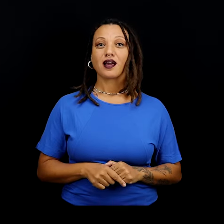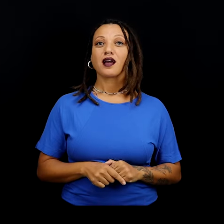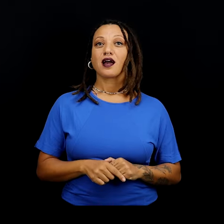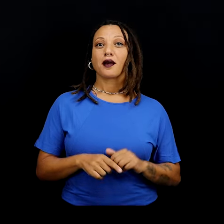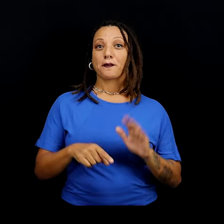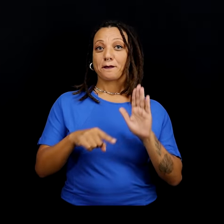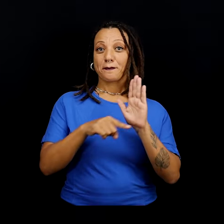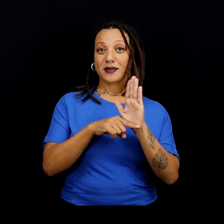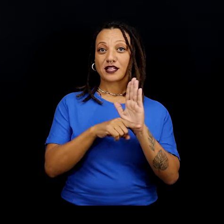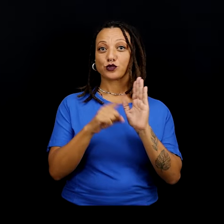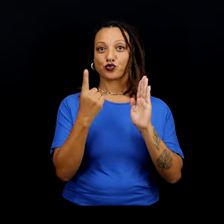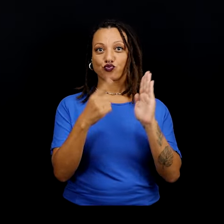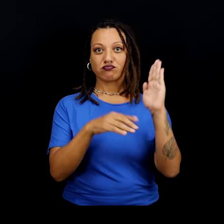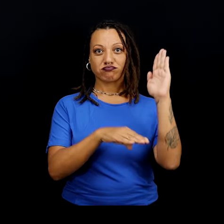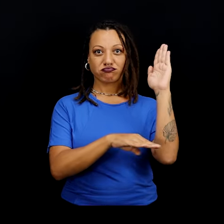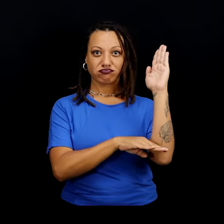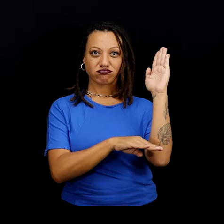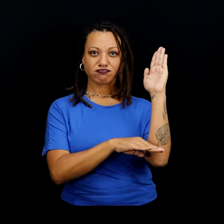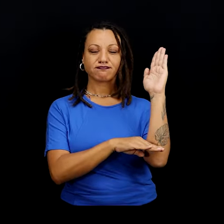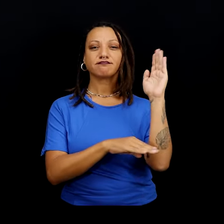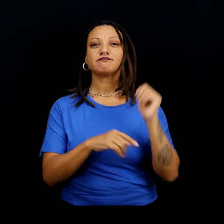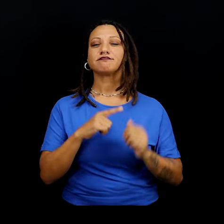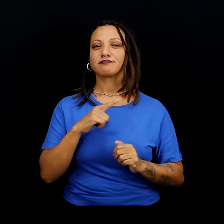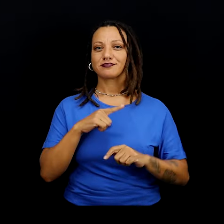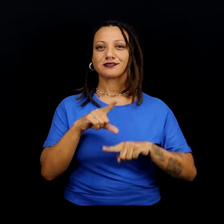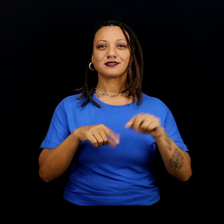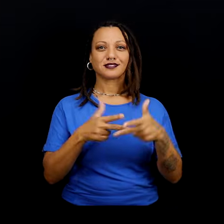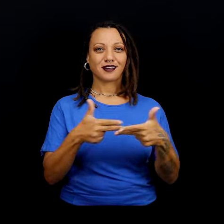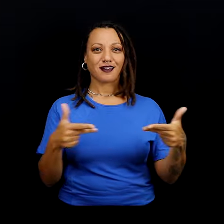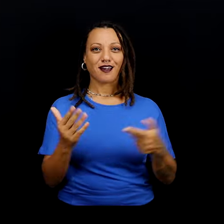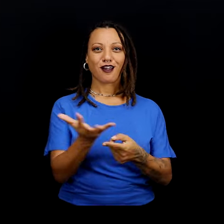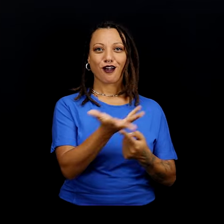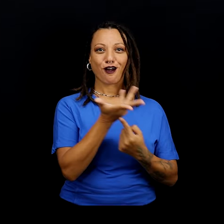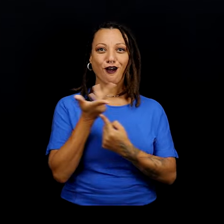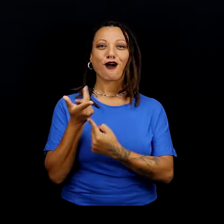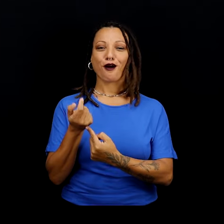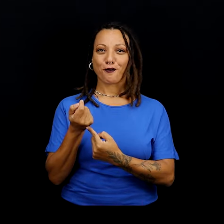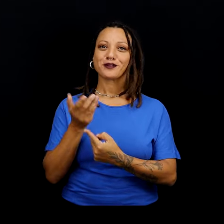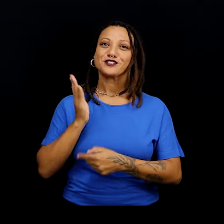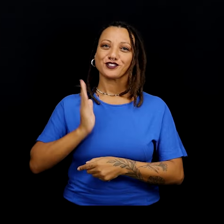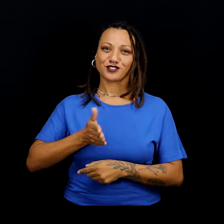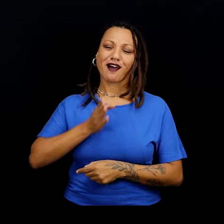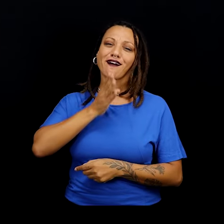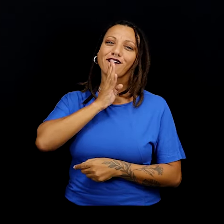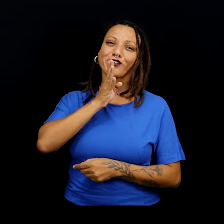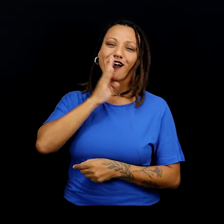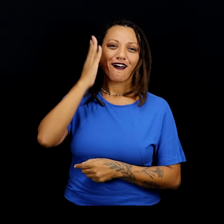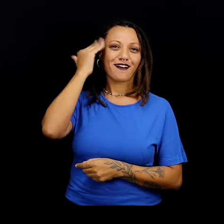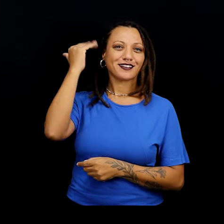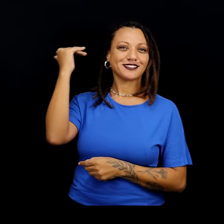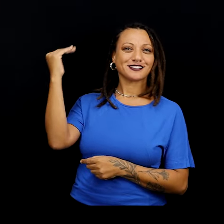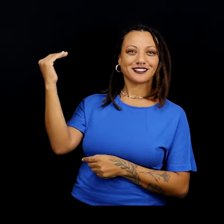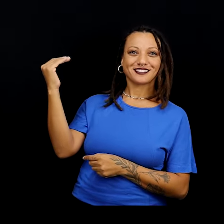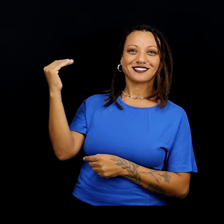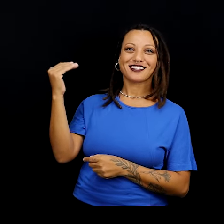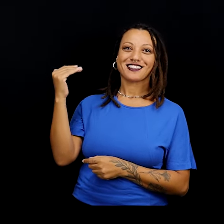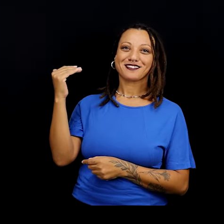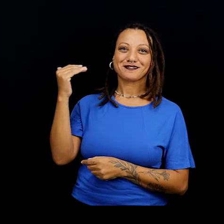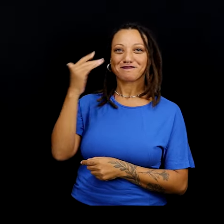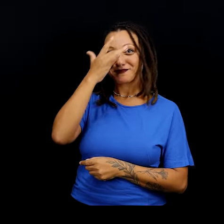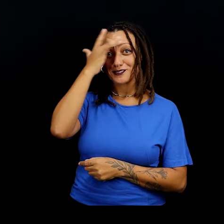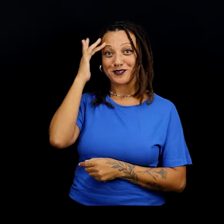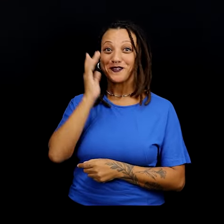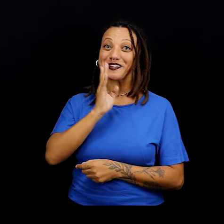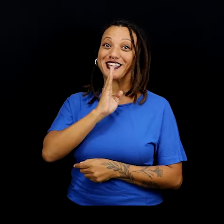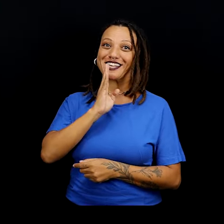No primeiro subsolo, onde há a maior quantidade de obras, inclusive obras já mais conhecidas